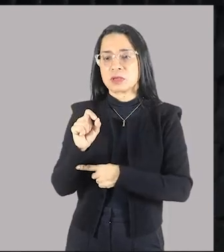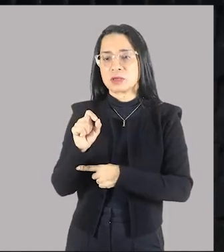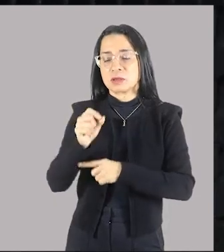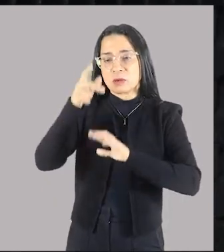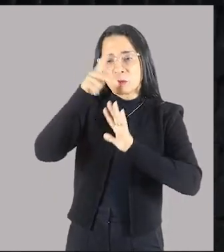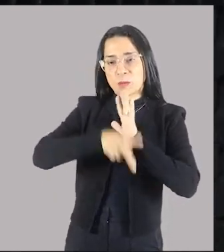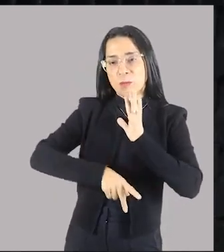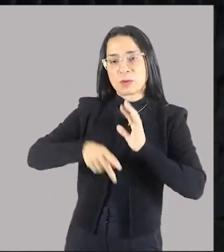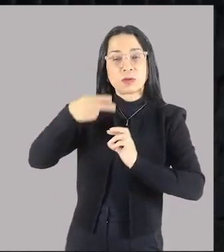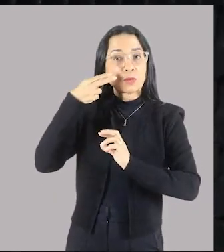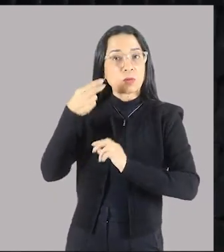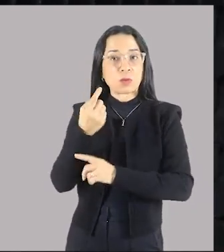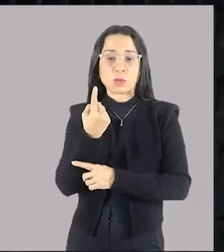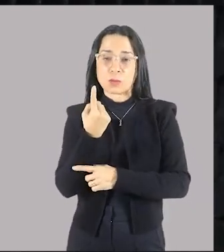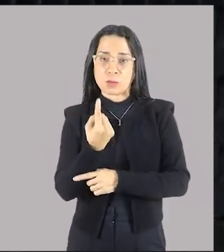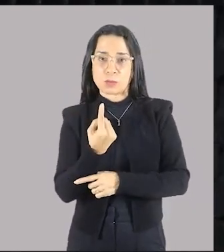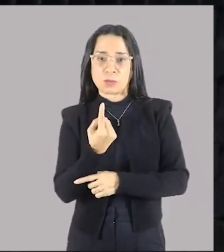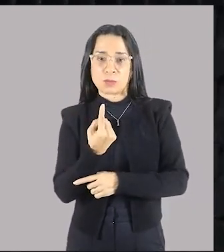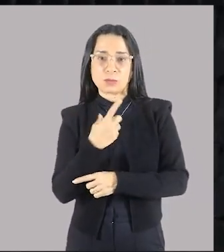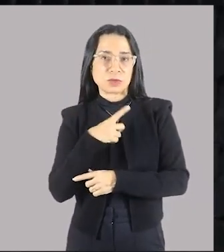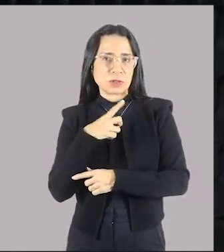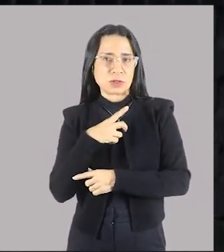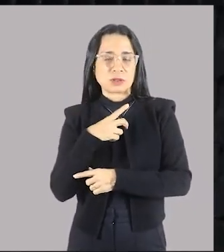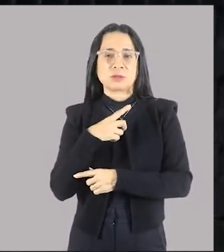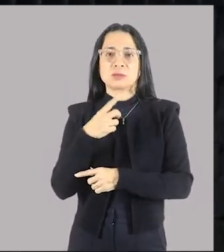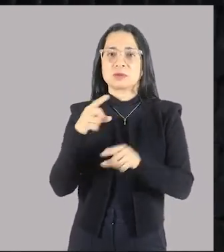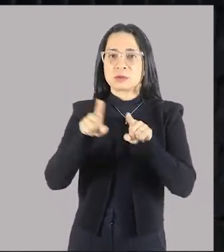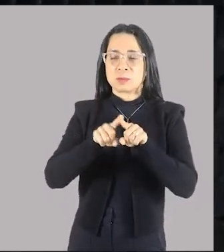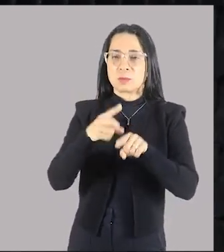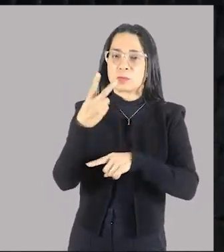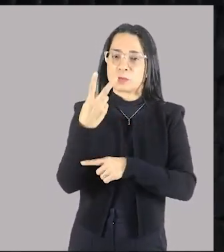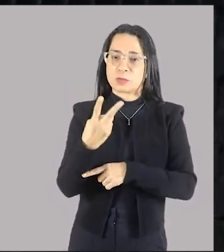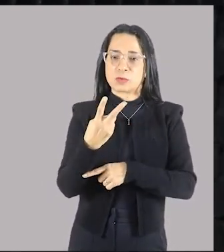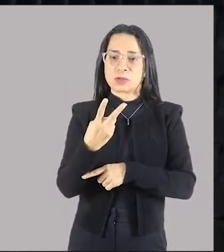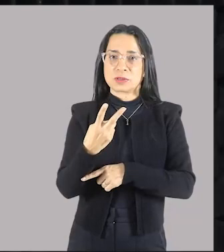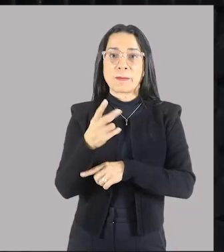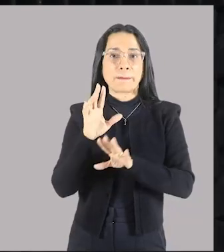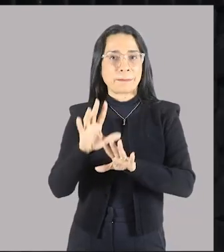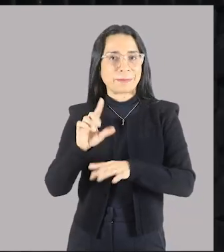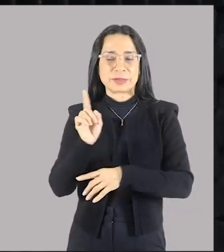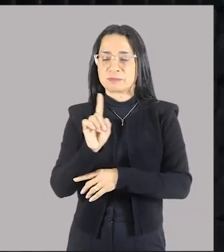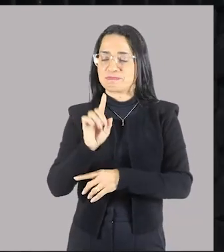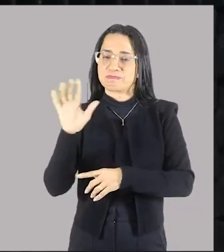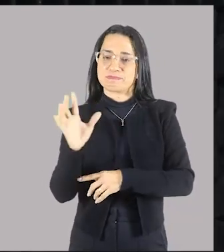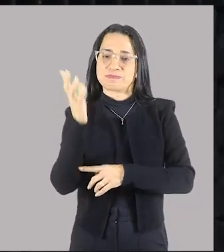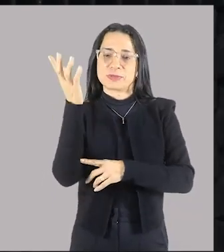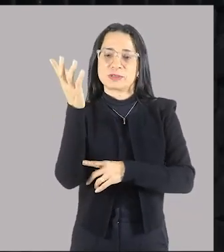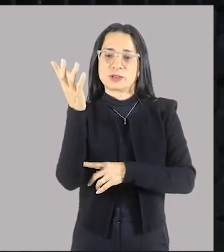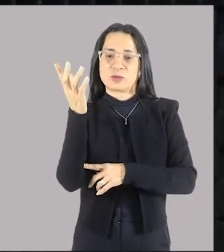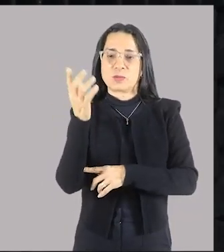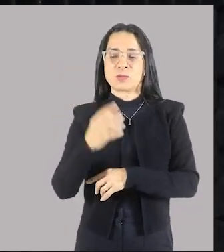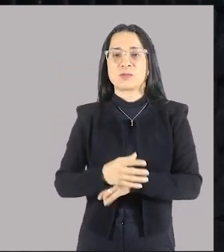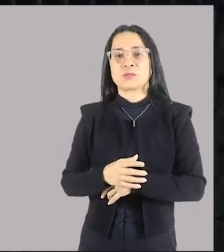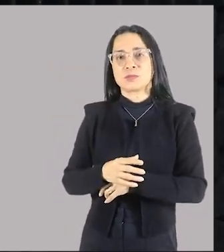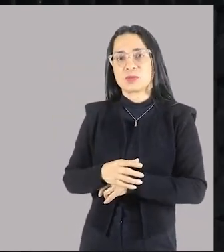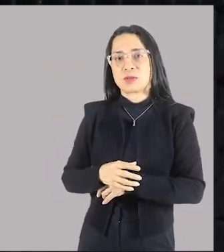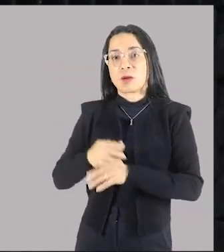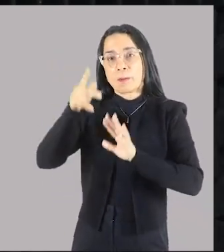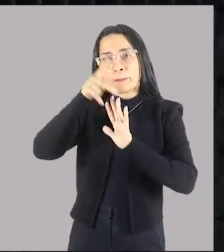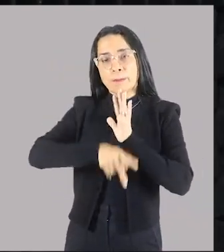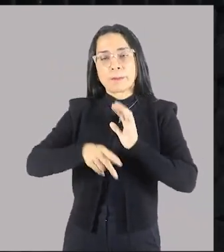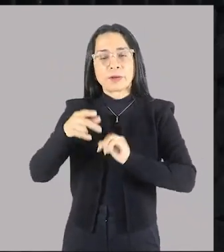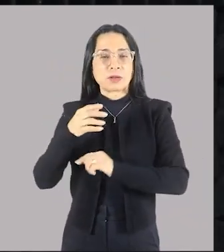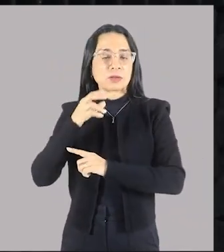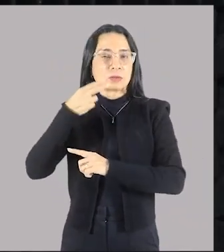chegou a decolar. O plano Collor 1, que vai substituir os planos econômicos do governo Sarney. O plano Collor